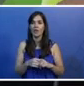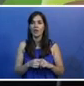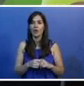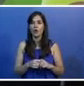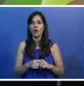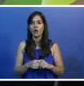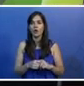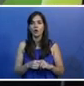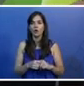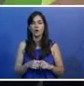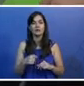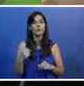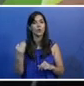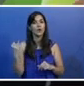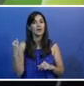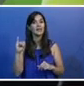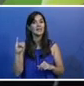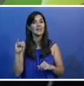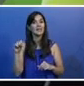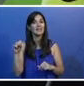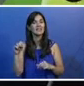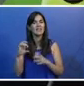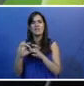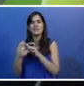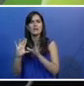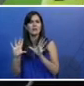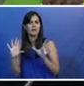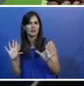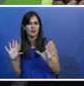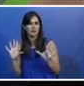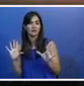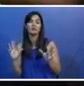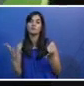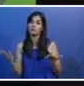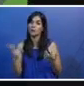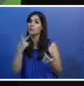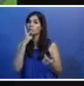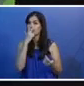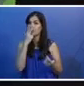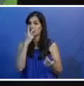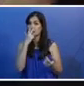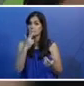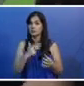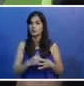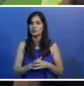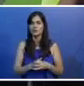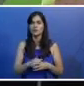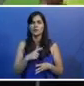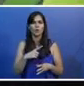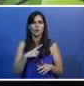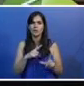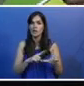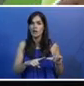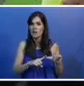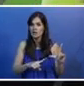os termos independentes são termos semelhantes, ok? Se eles não têm parte